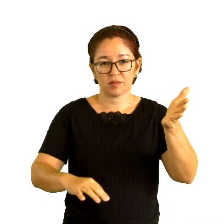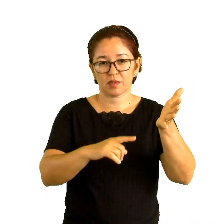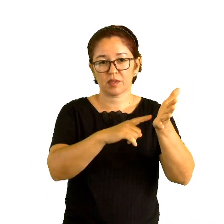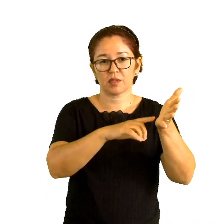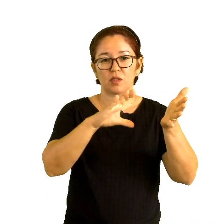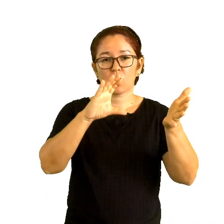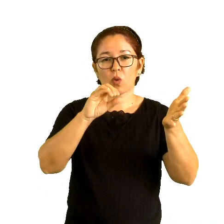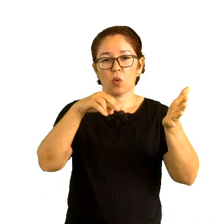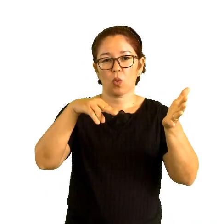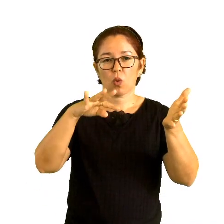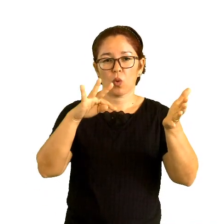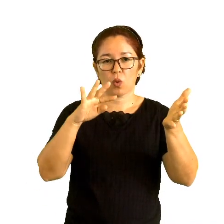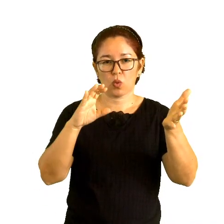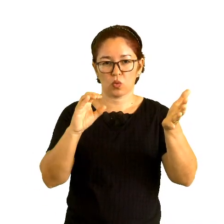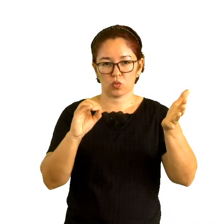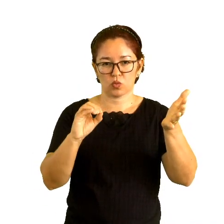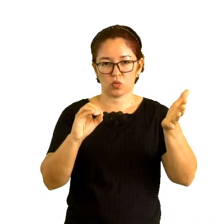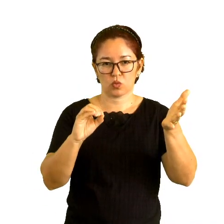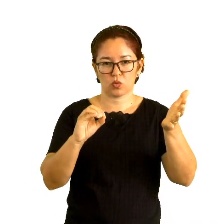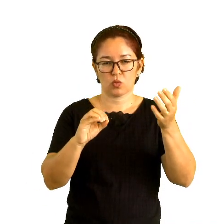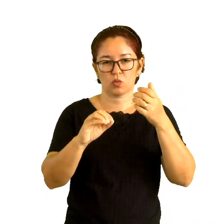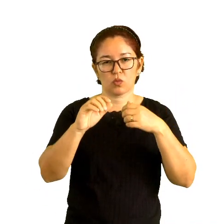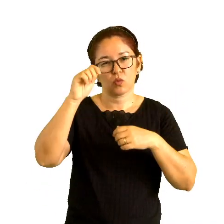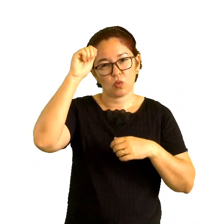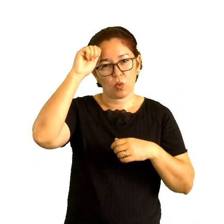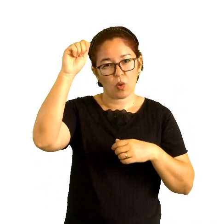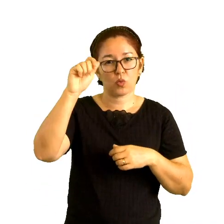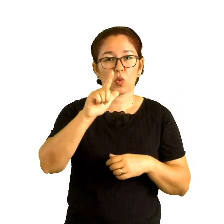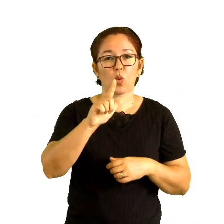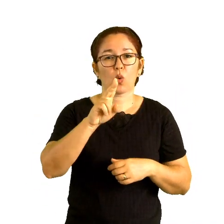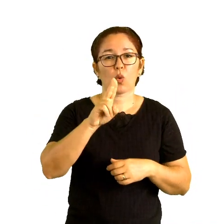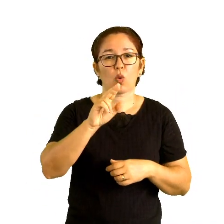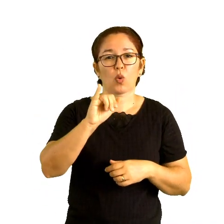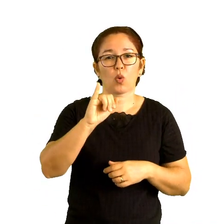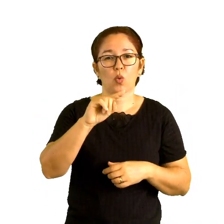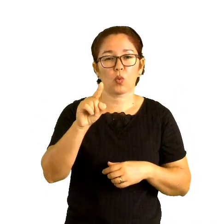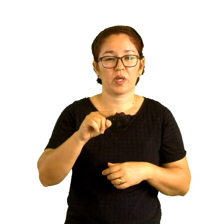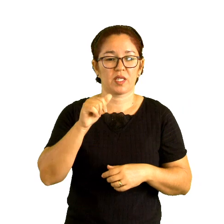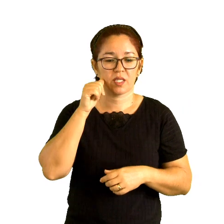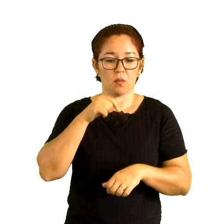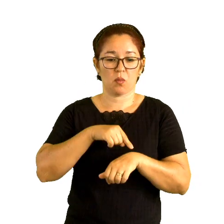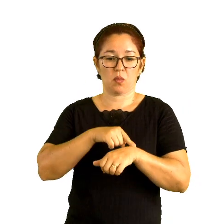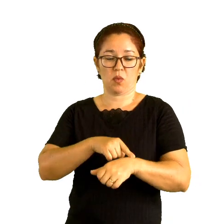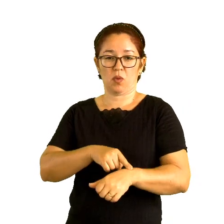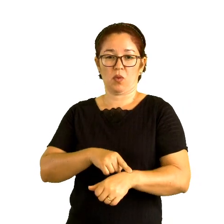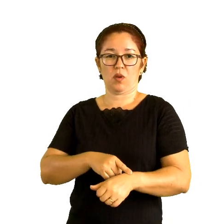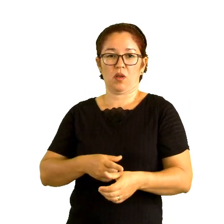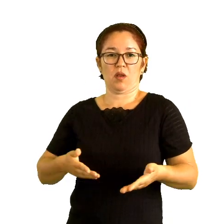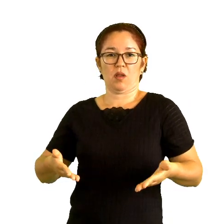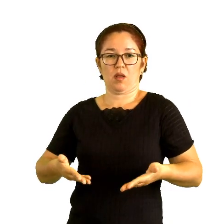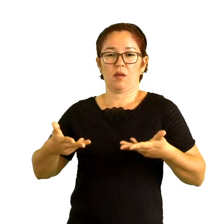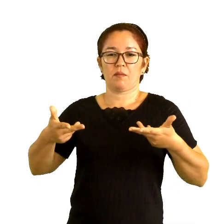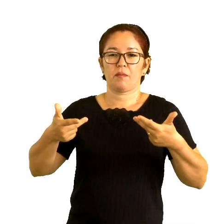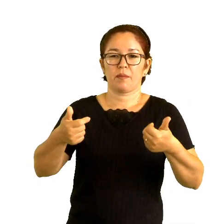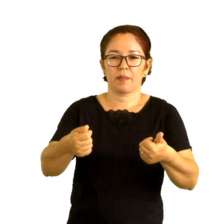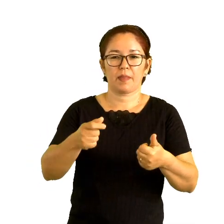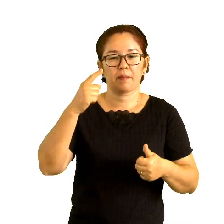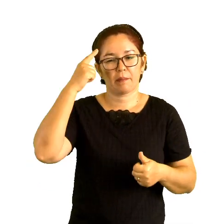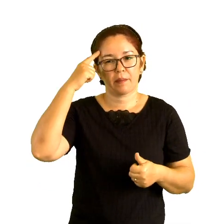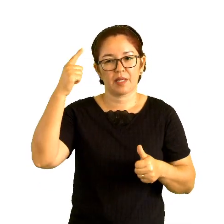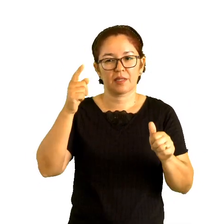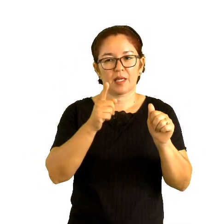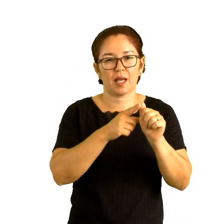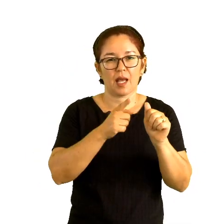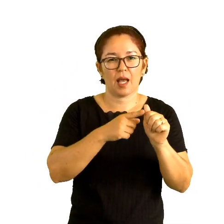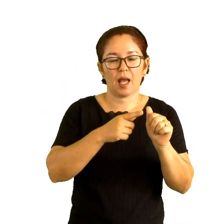Dito popular. Letra A. Melhor um na mão do que dois voando. B.